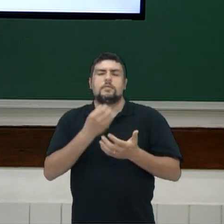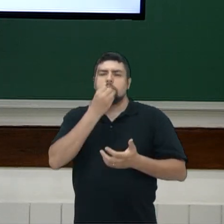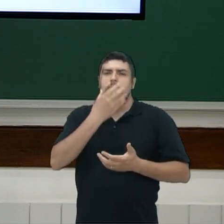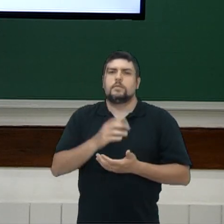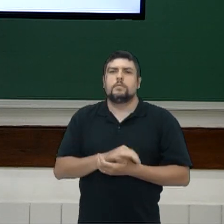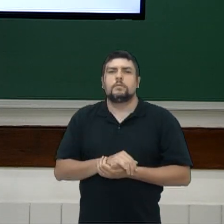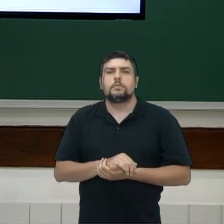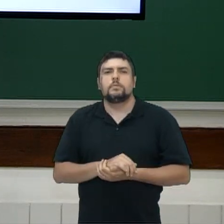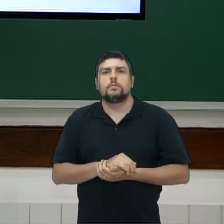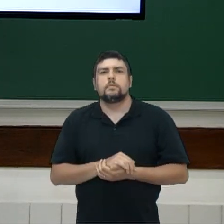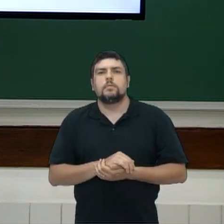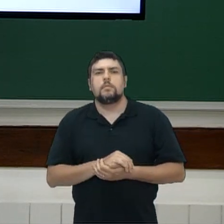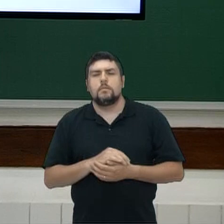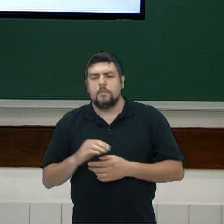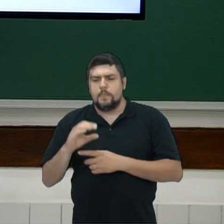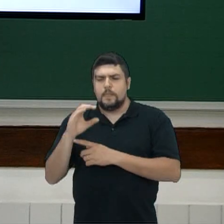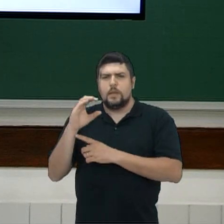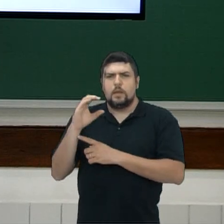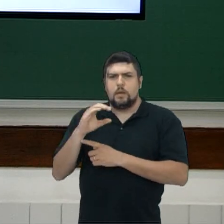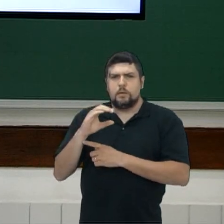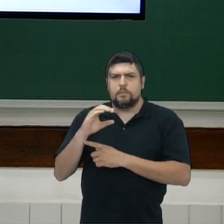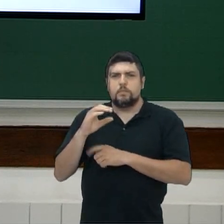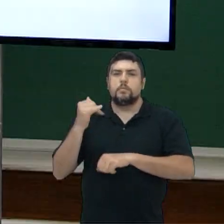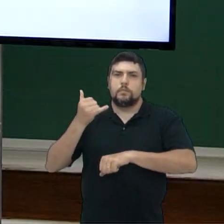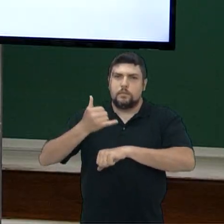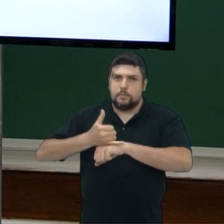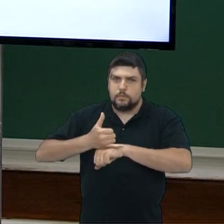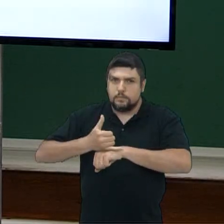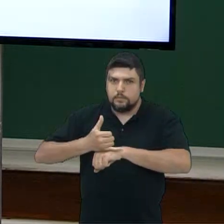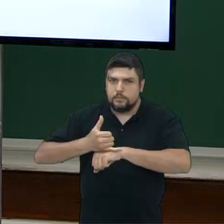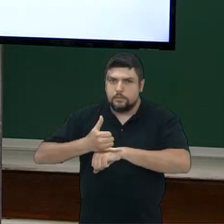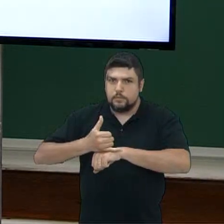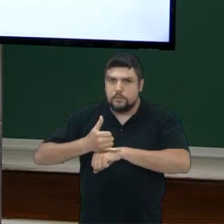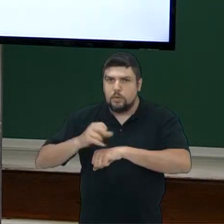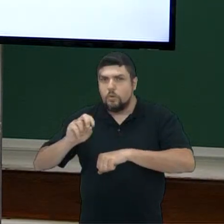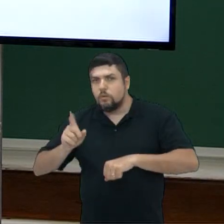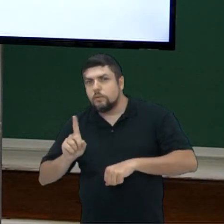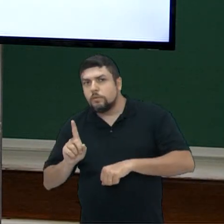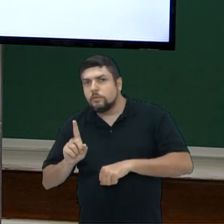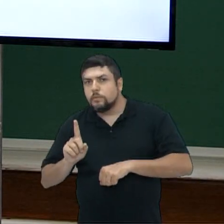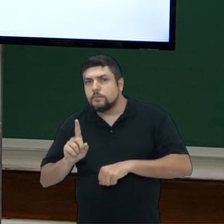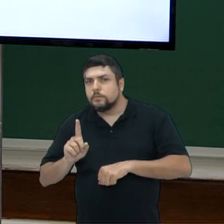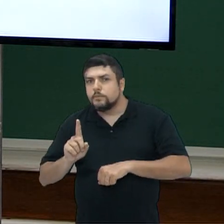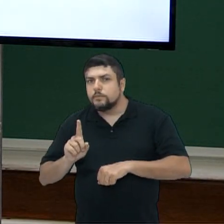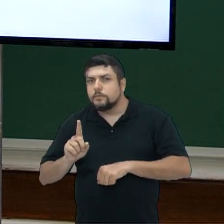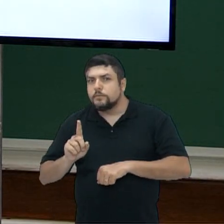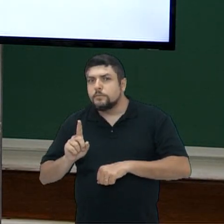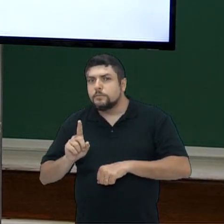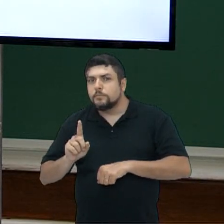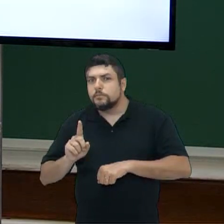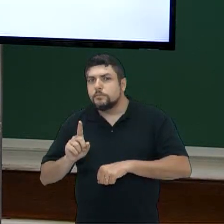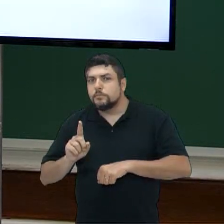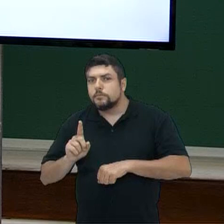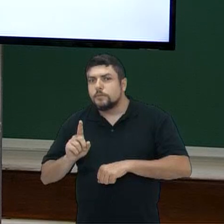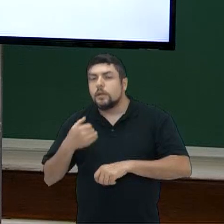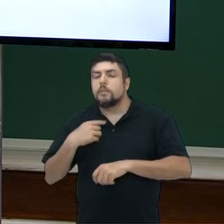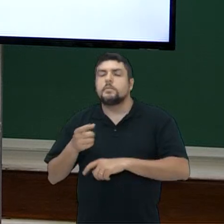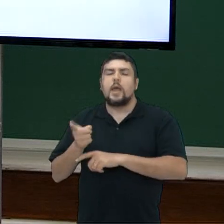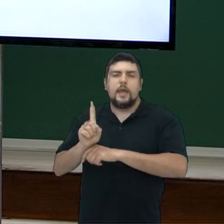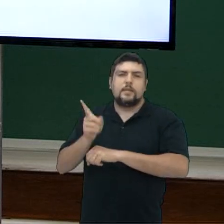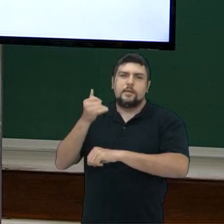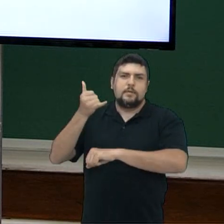metal. Carbono é um metal ou um não metal? Não metal,